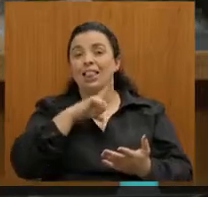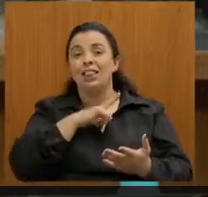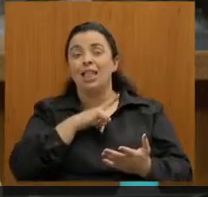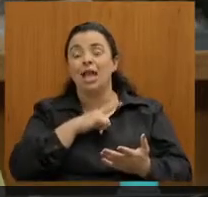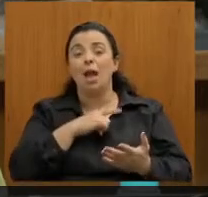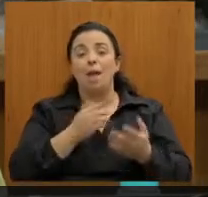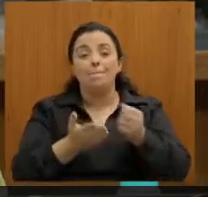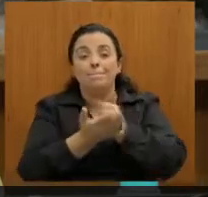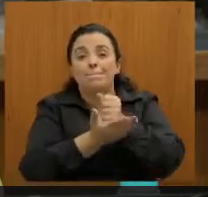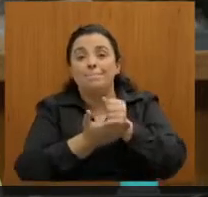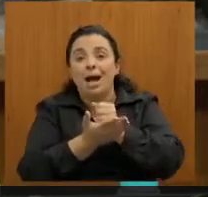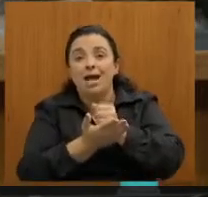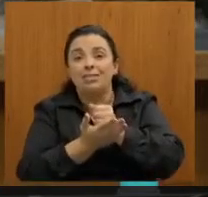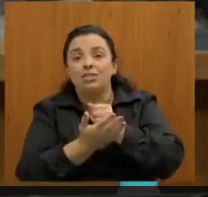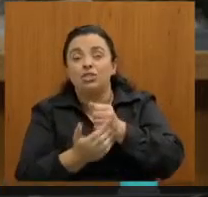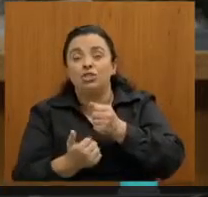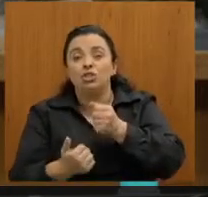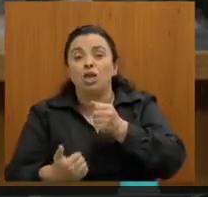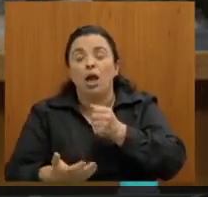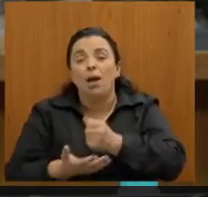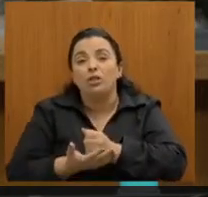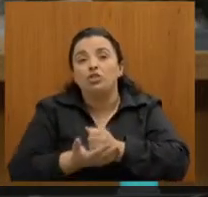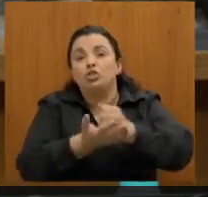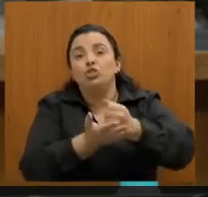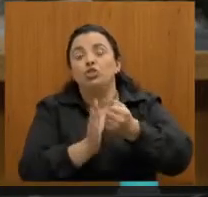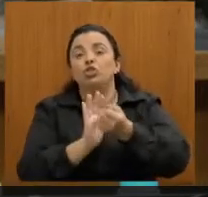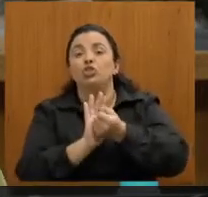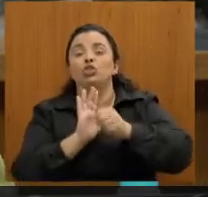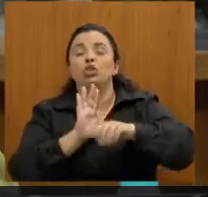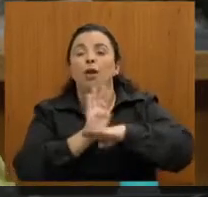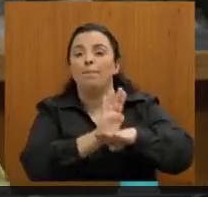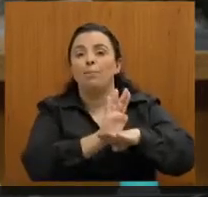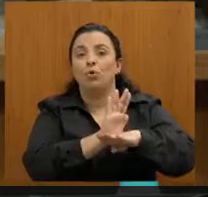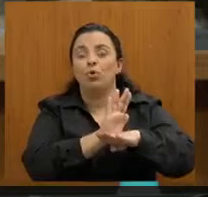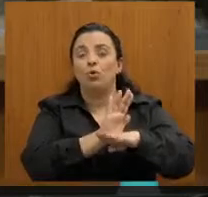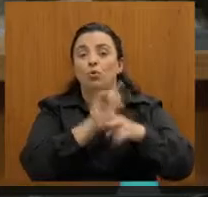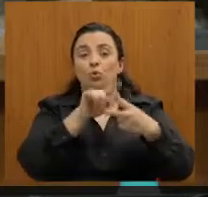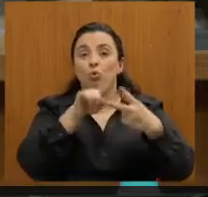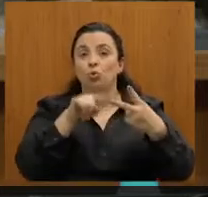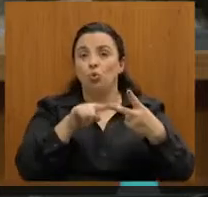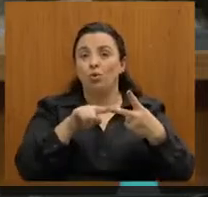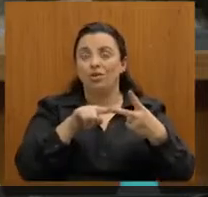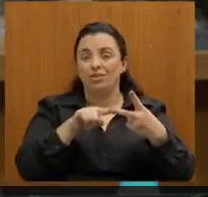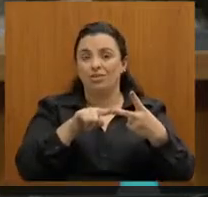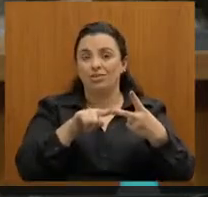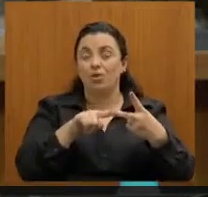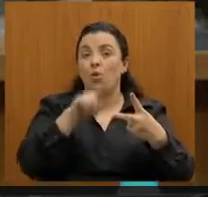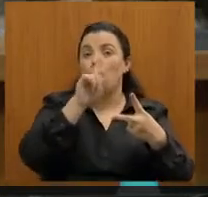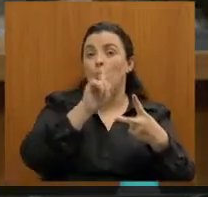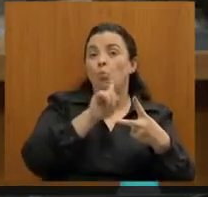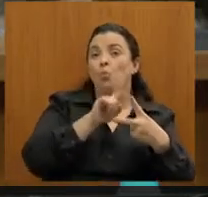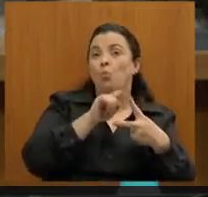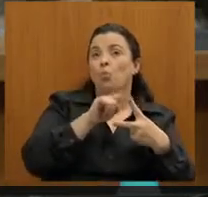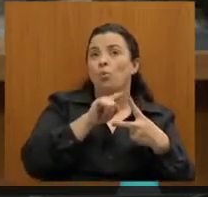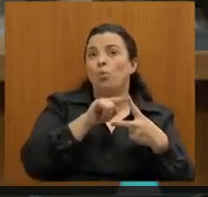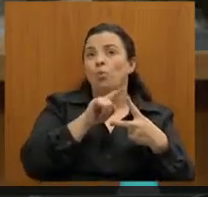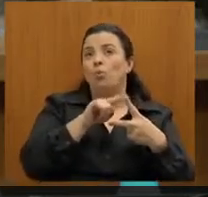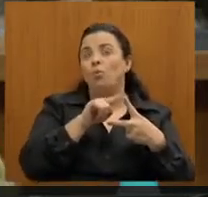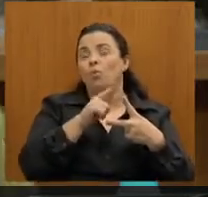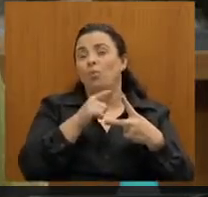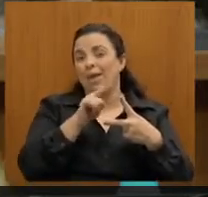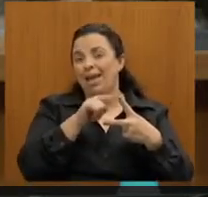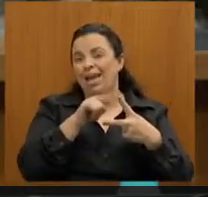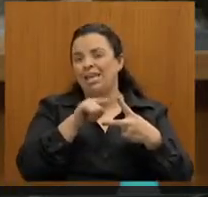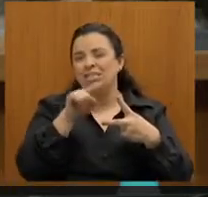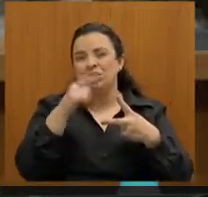apoio e de tratativas para a violência doméstica de um lado ela trás e este é o perfil